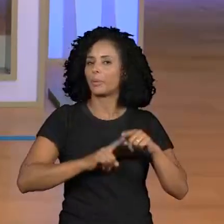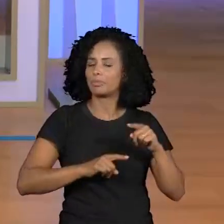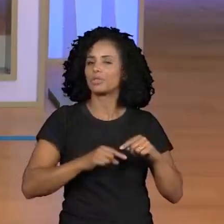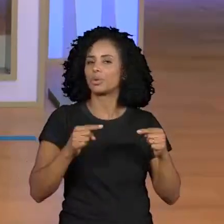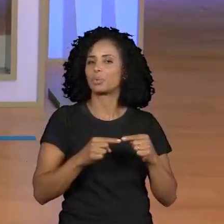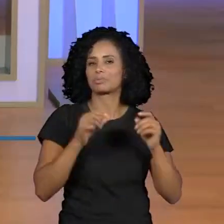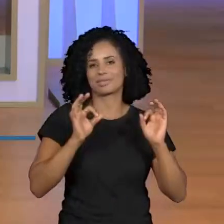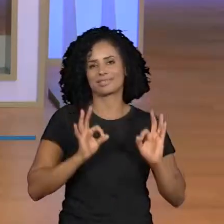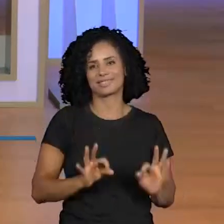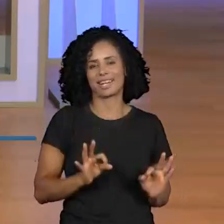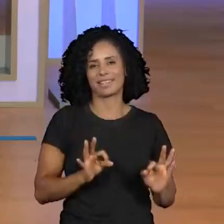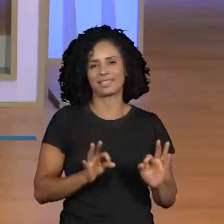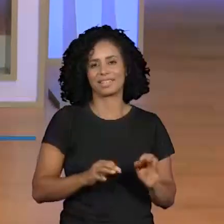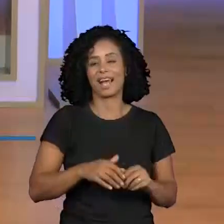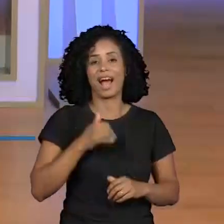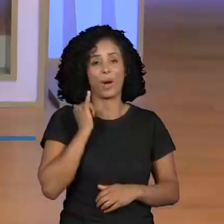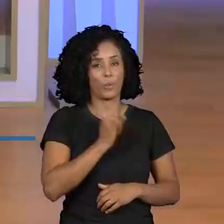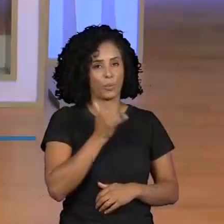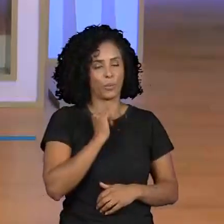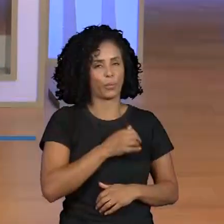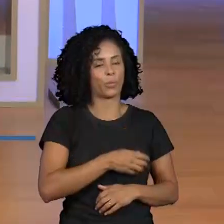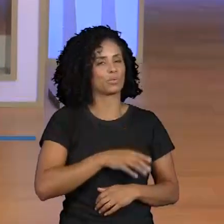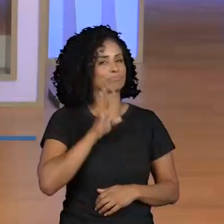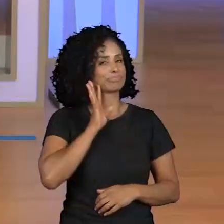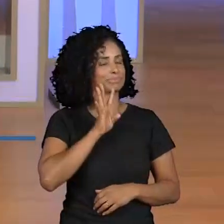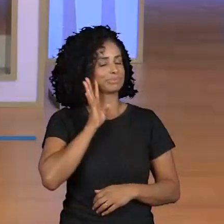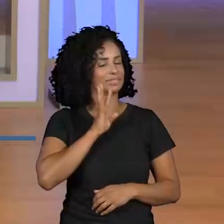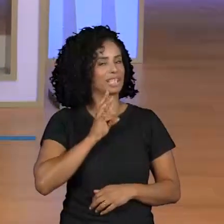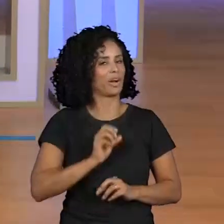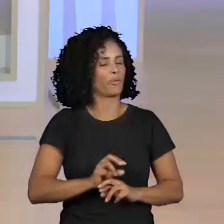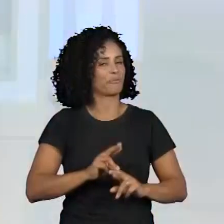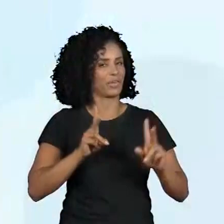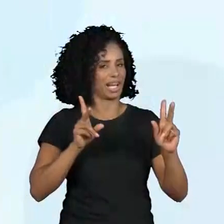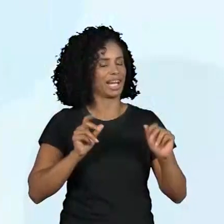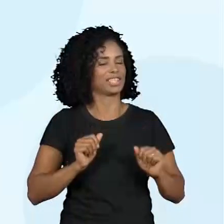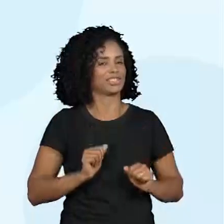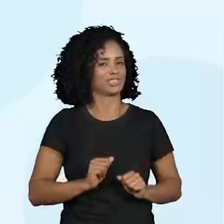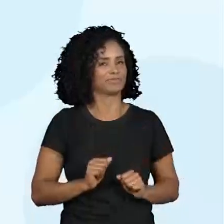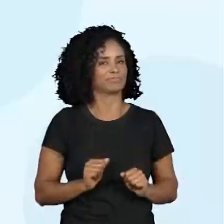a nossa história pode ficar inusitada. Vamos ver.